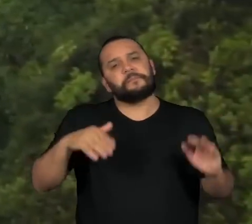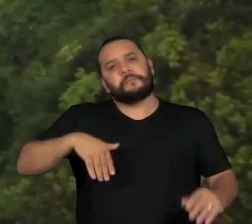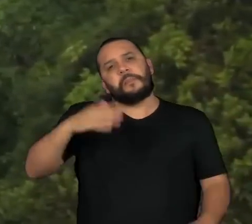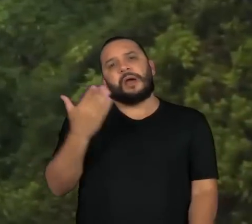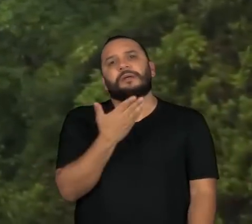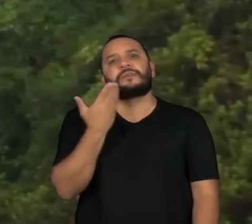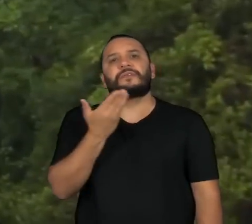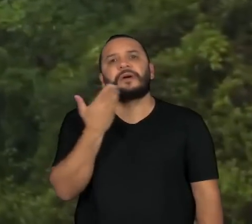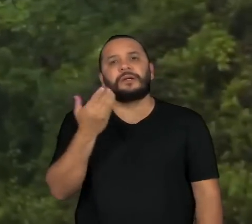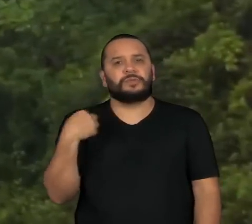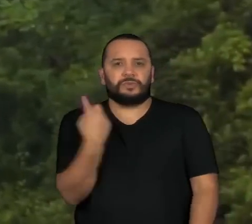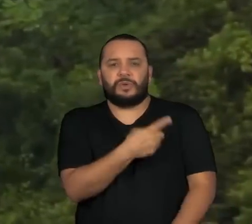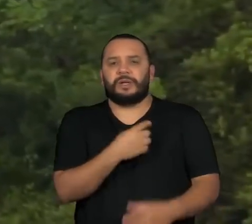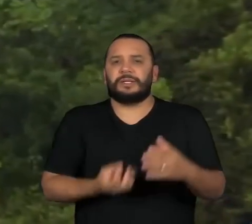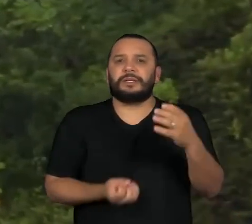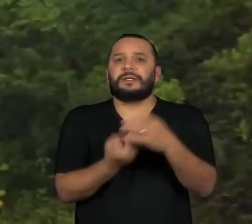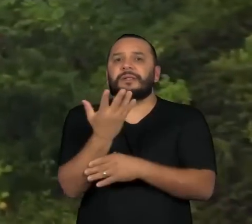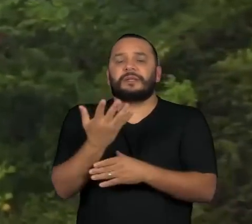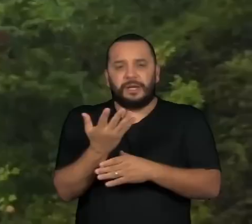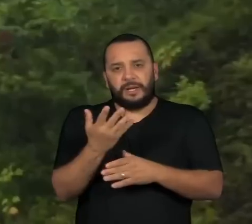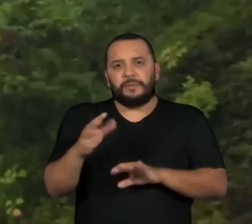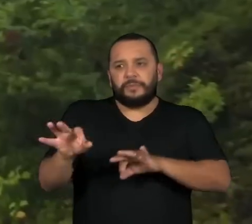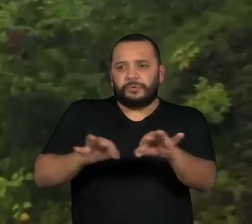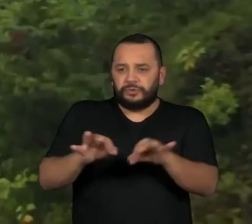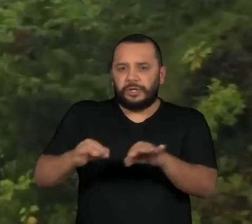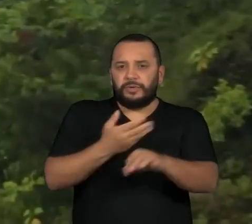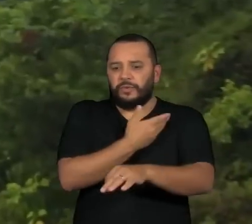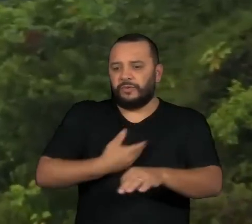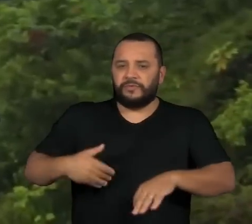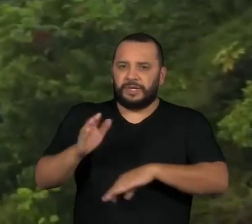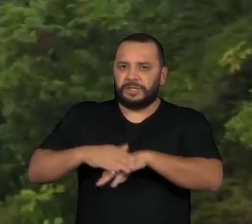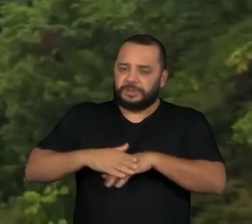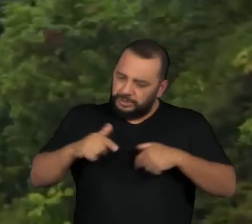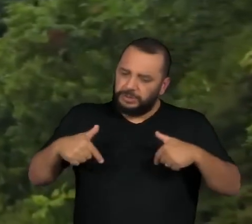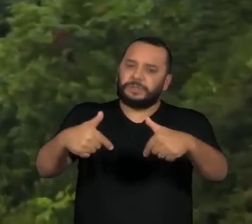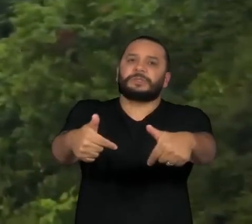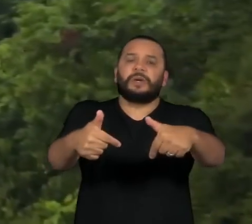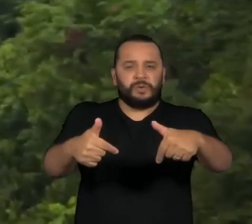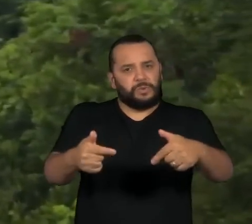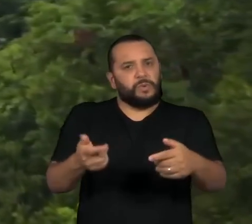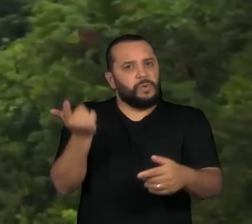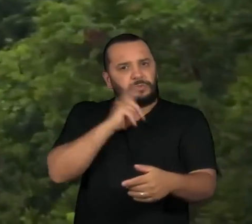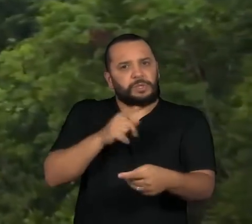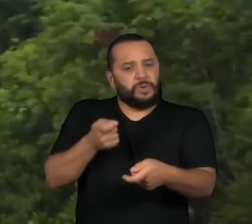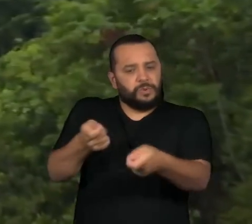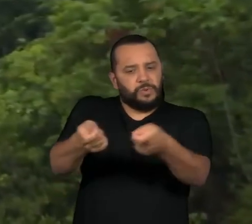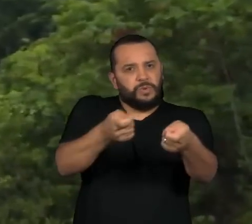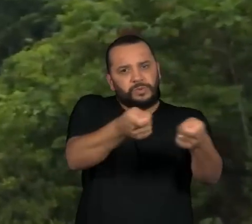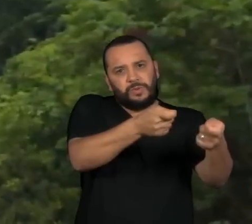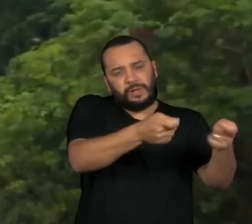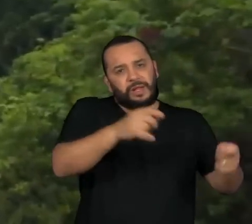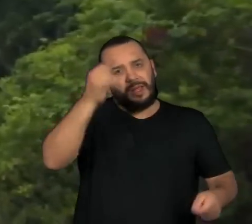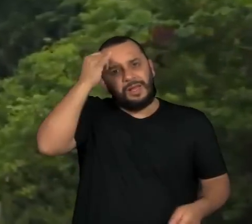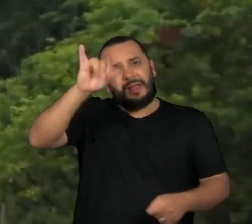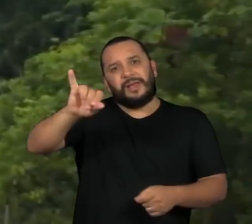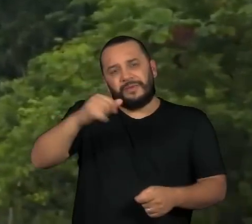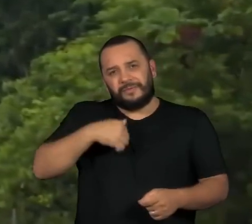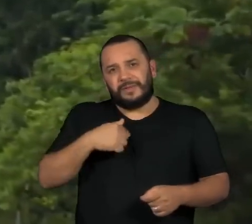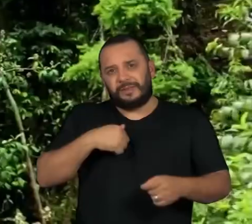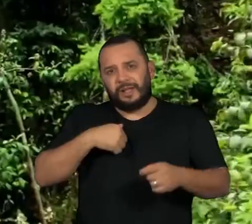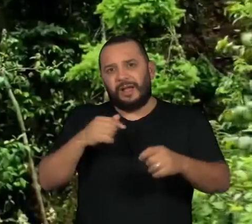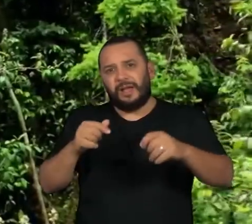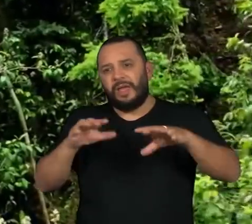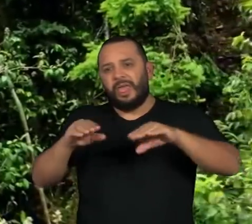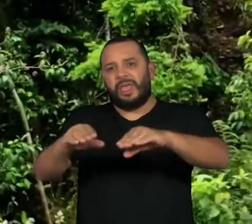você criar políticas que consigam frear ou evitar esse tipo de